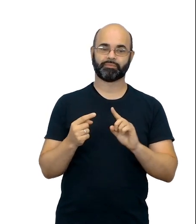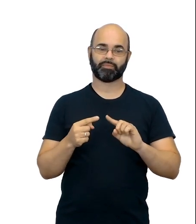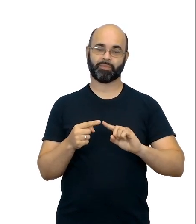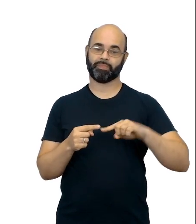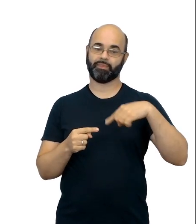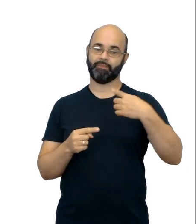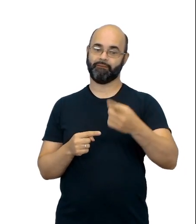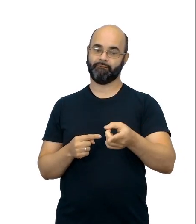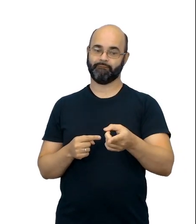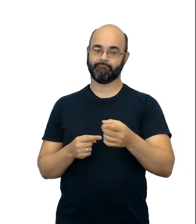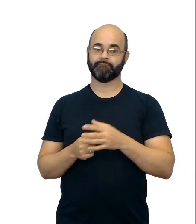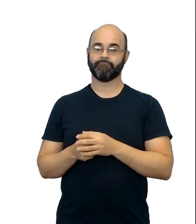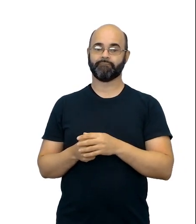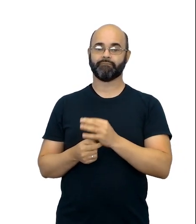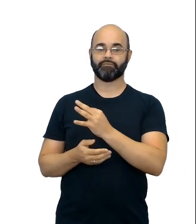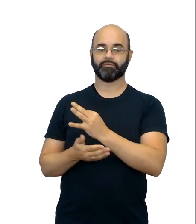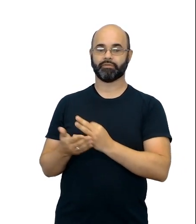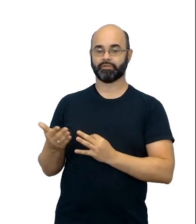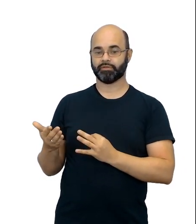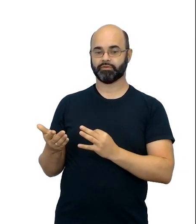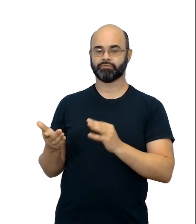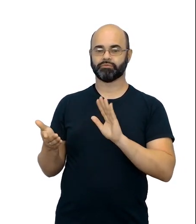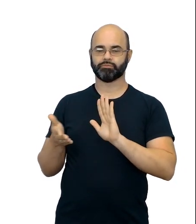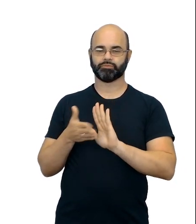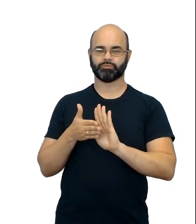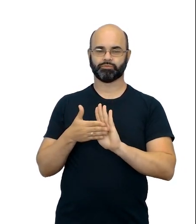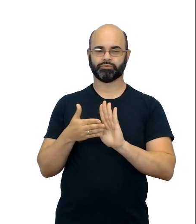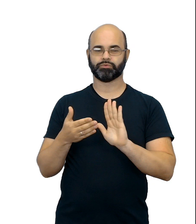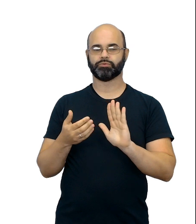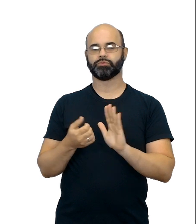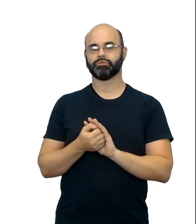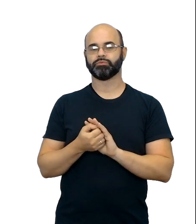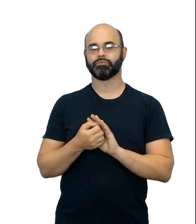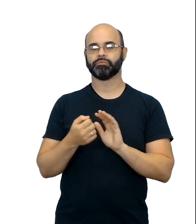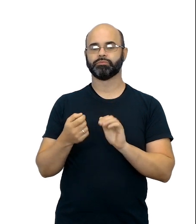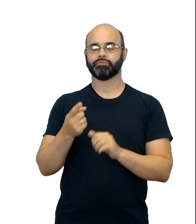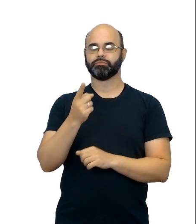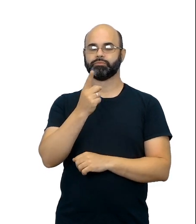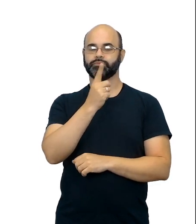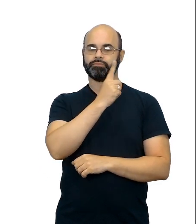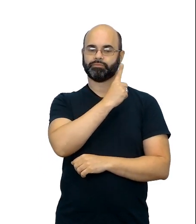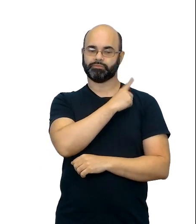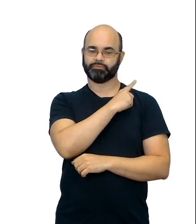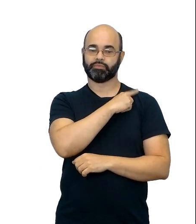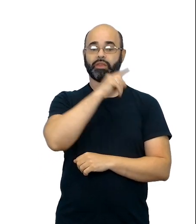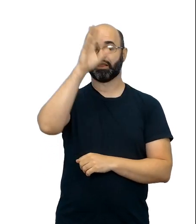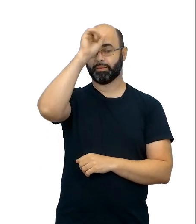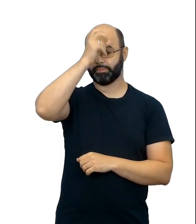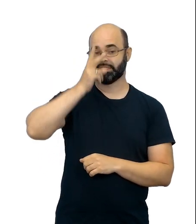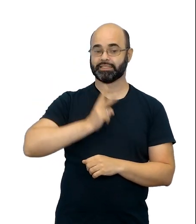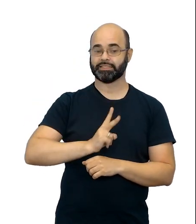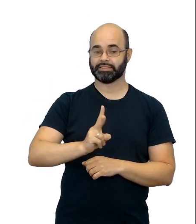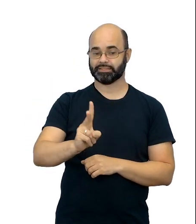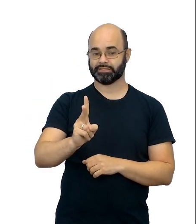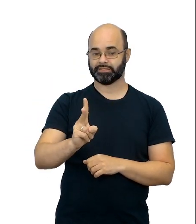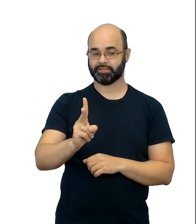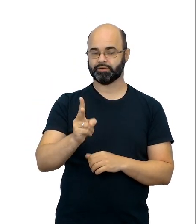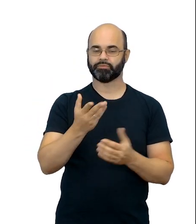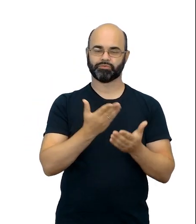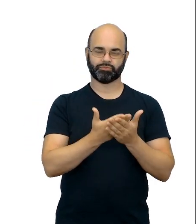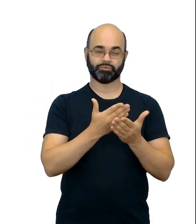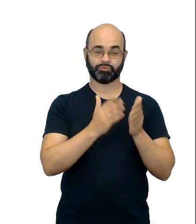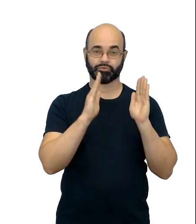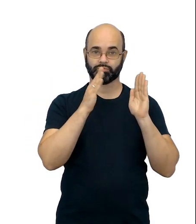atividades relativas ao gênero textual proposto na primeira série do ensino médio, tendo aí o Aprender Sempre, né, como objeto de